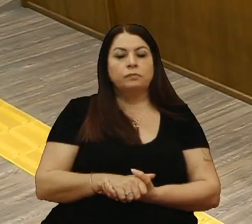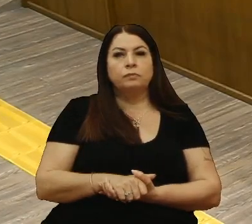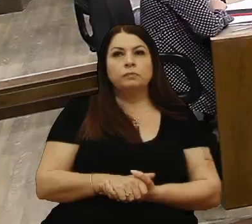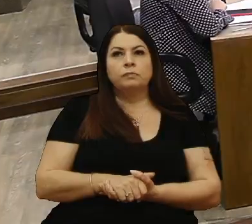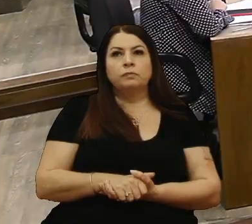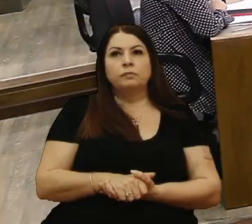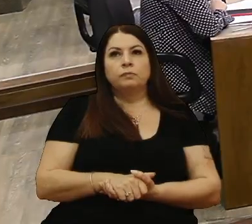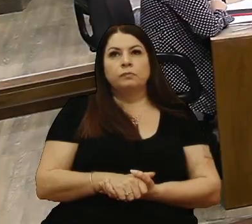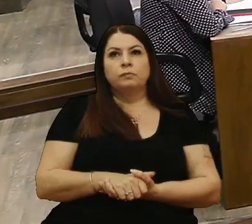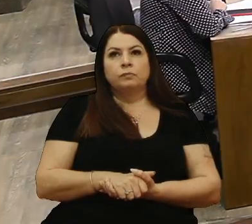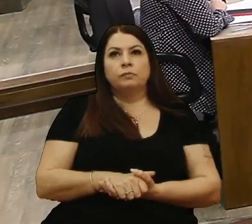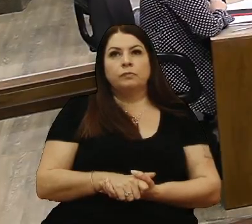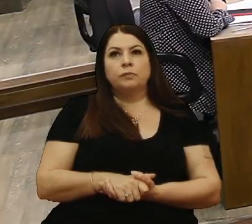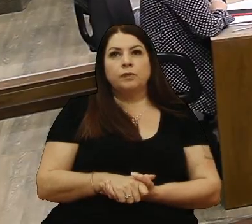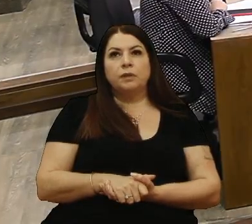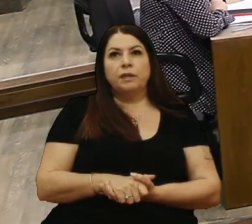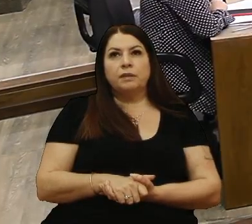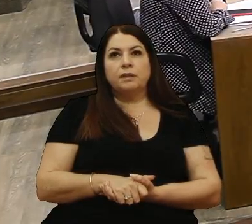tribuna.